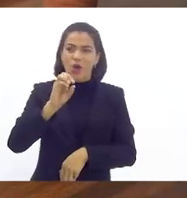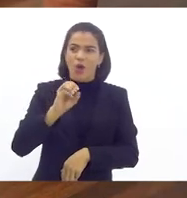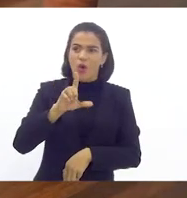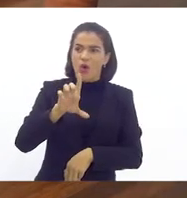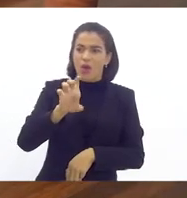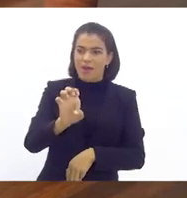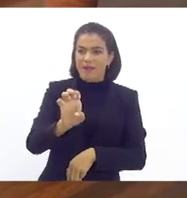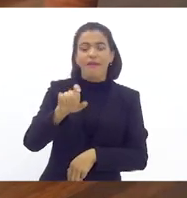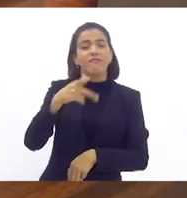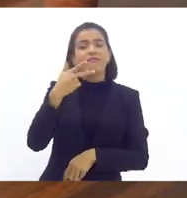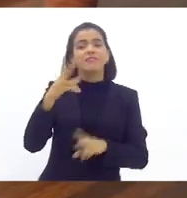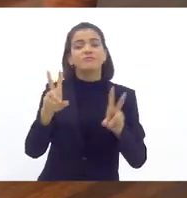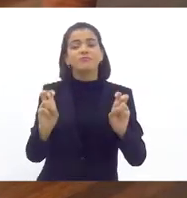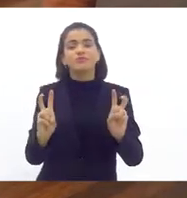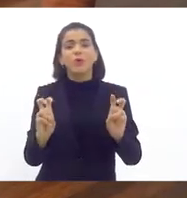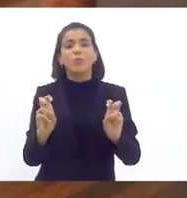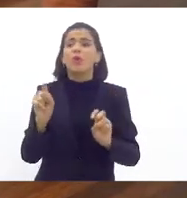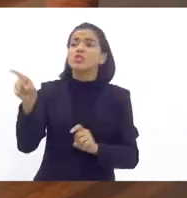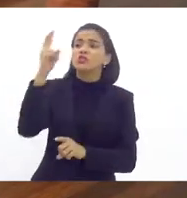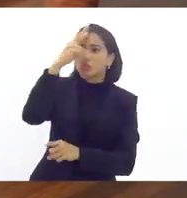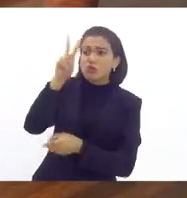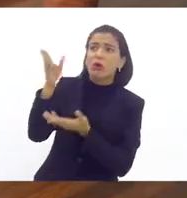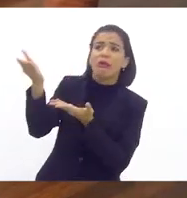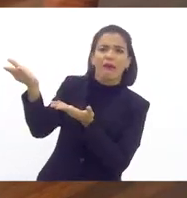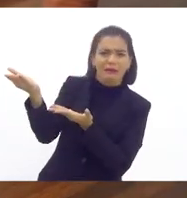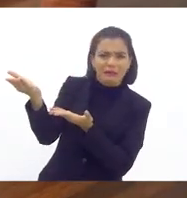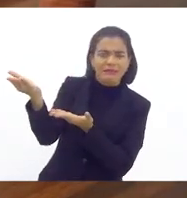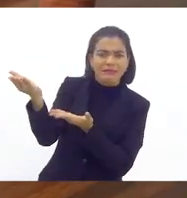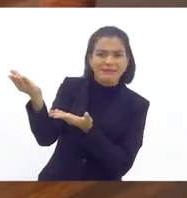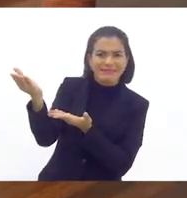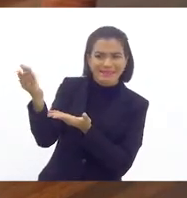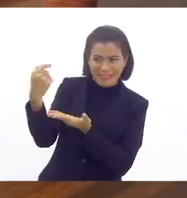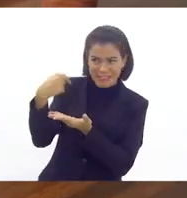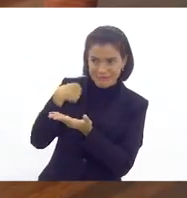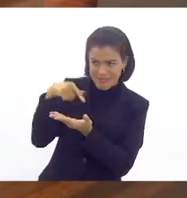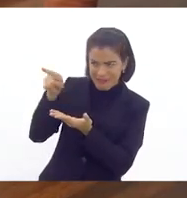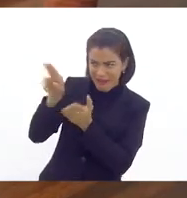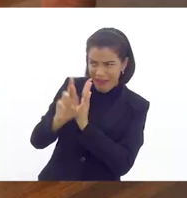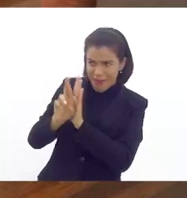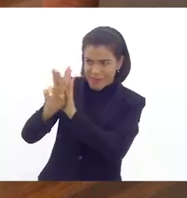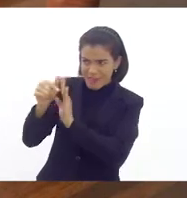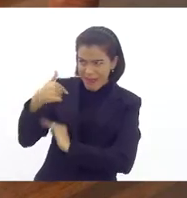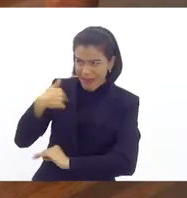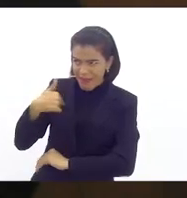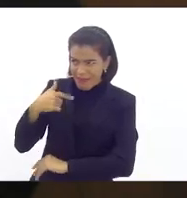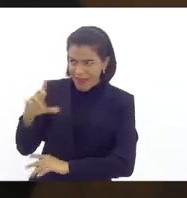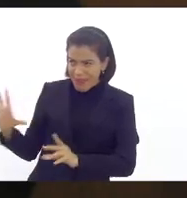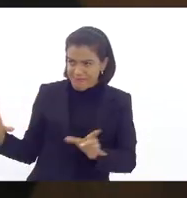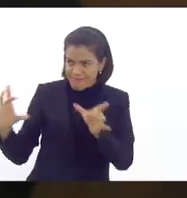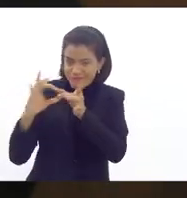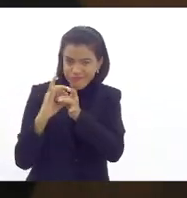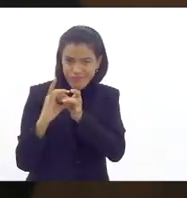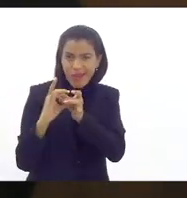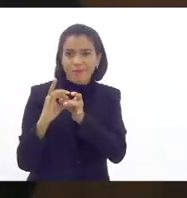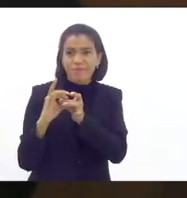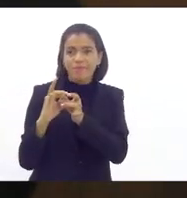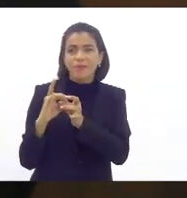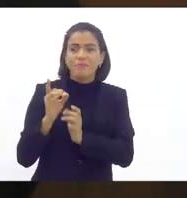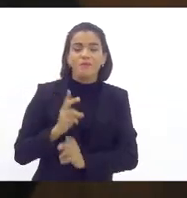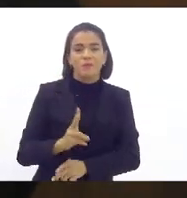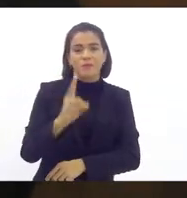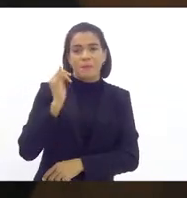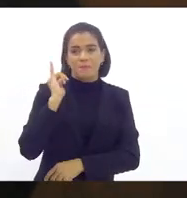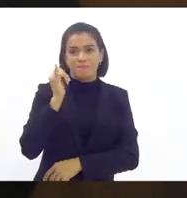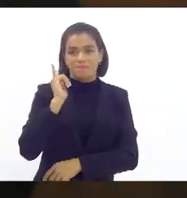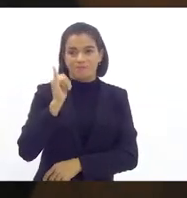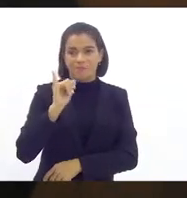a ideia é falar sobre que história é essa que a gente precisa se ver representado para poder continuar contando. Então, a gente entende que a